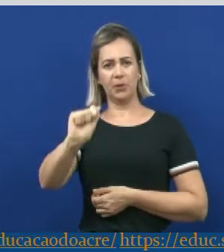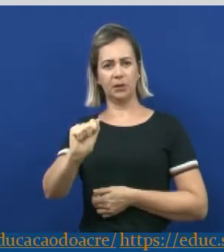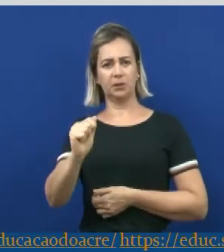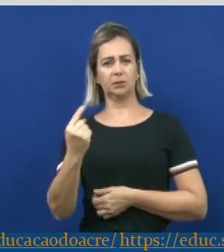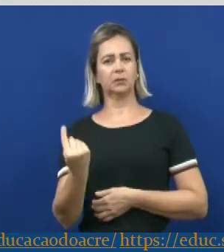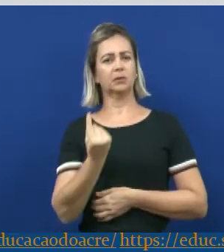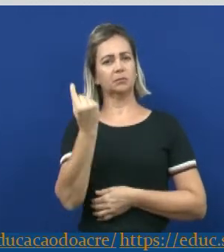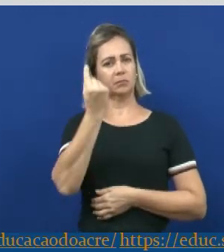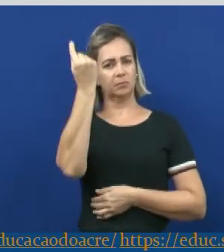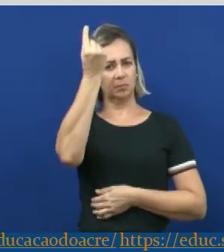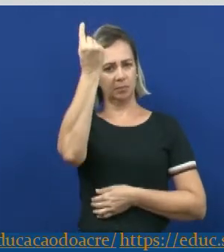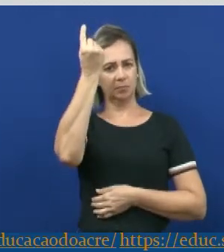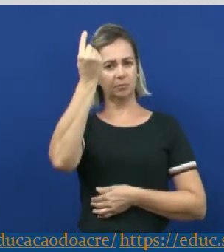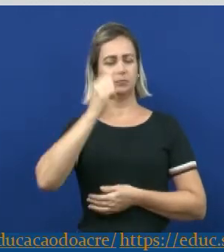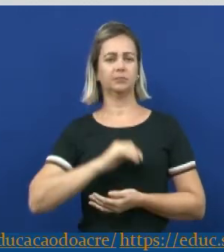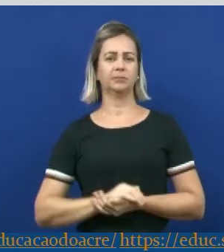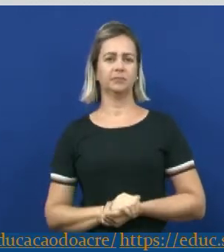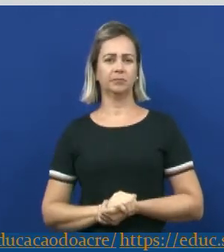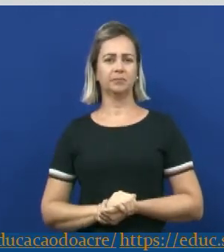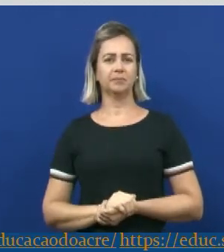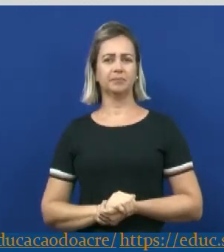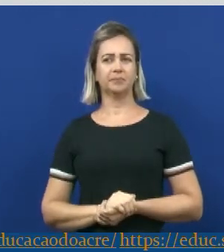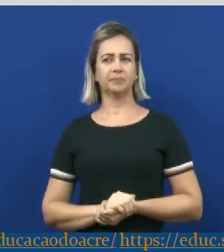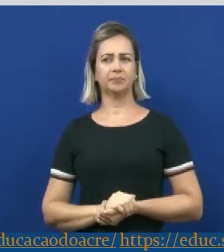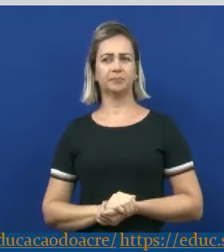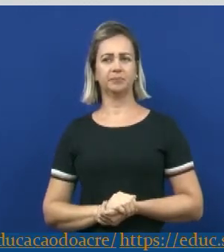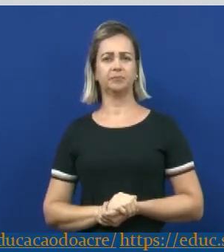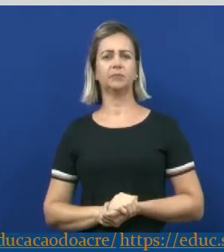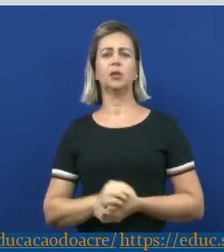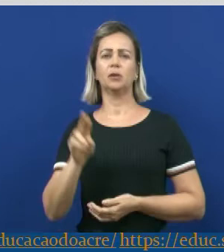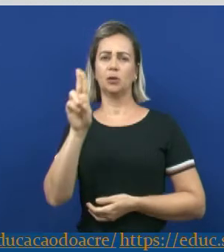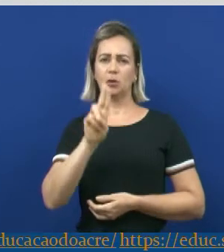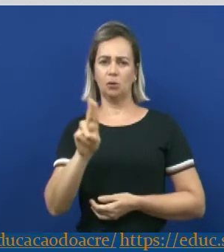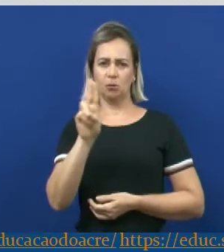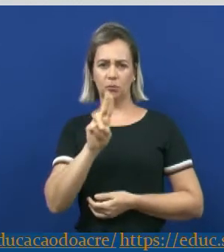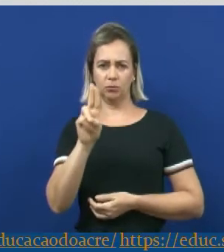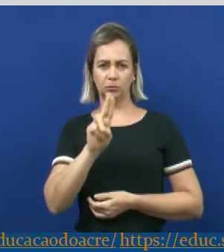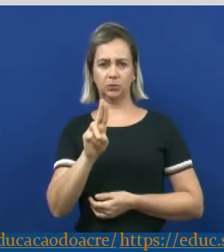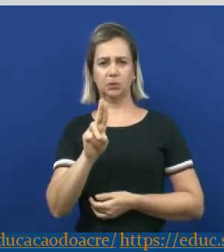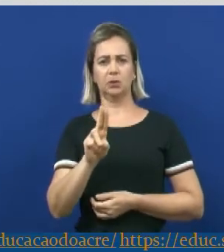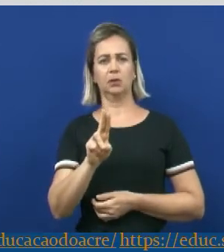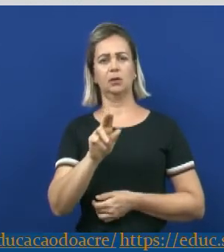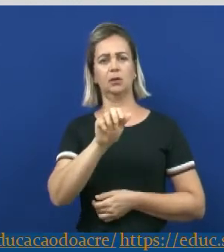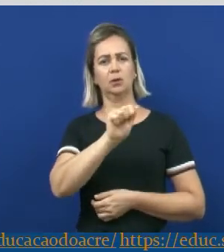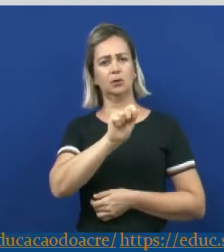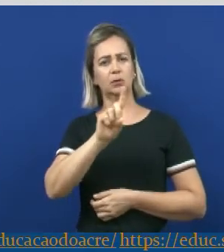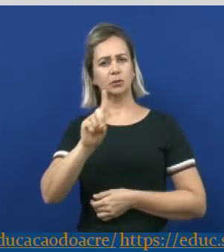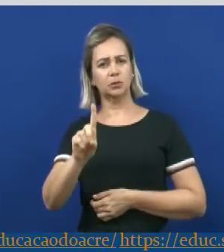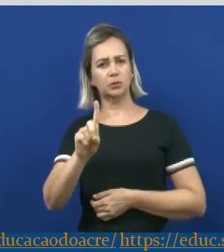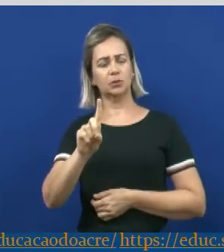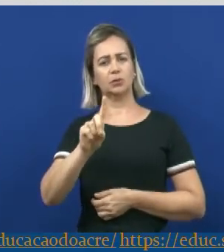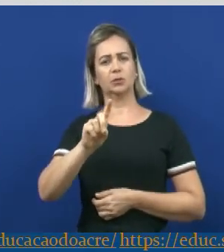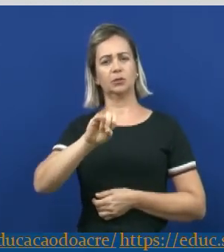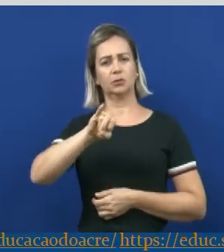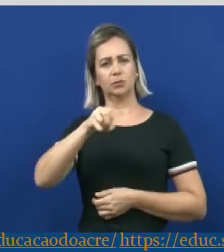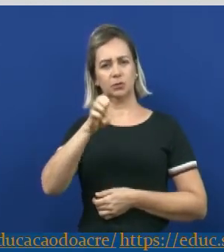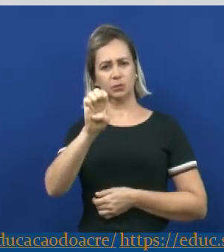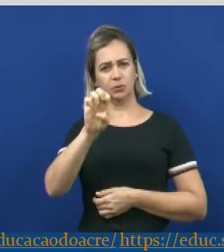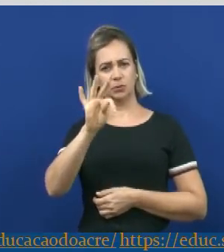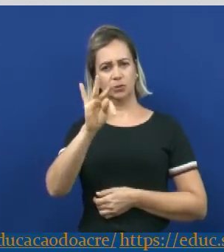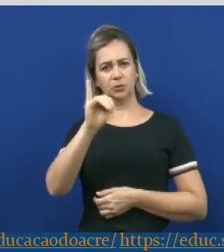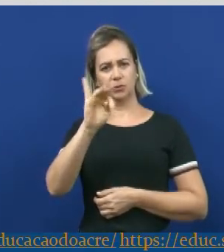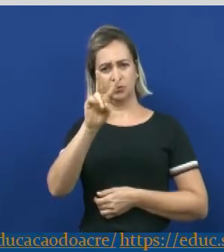né? Maria es ella, então ella es alta. Utilizei o adjetivo alta aí para descrever o físico de Maria.